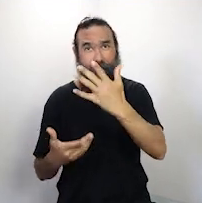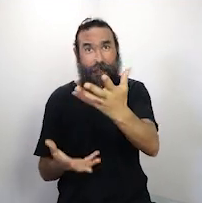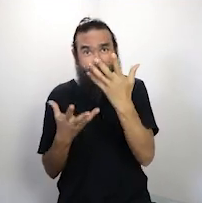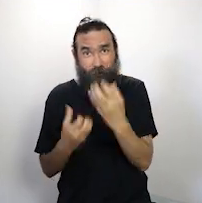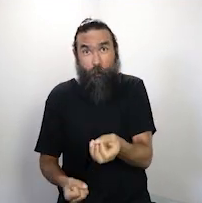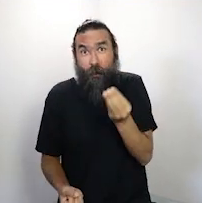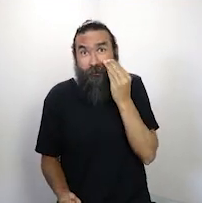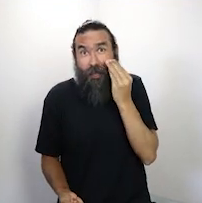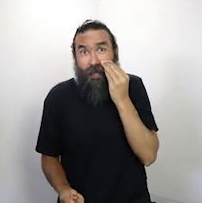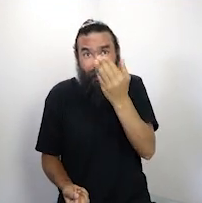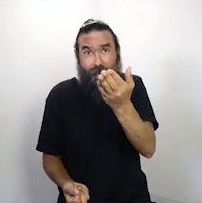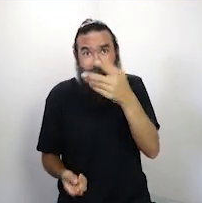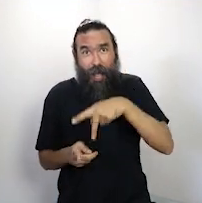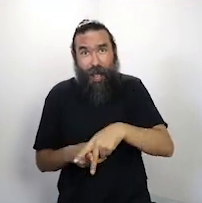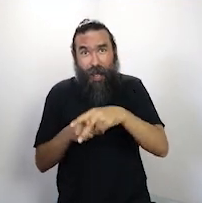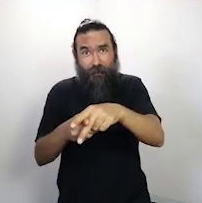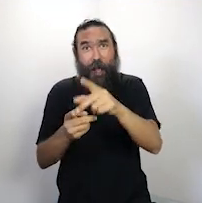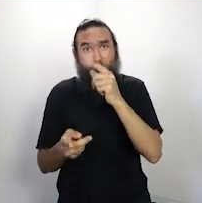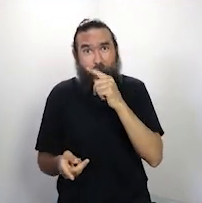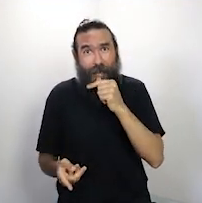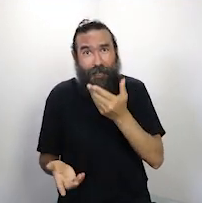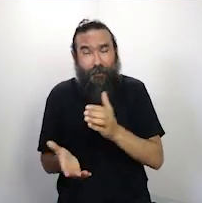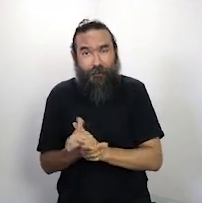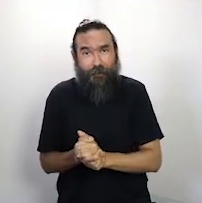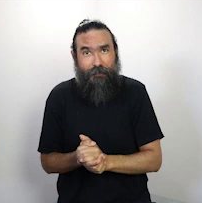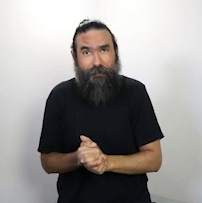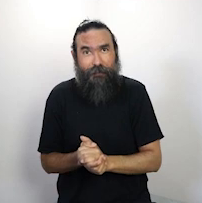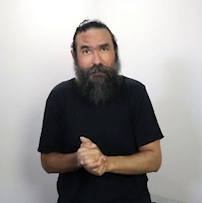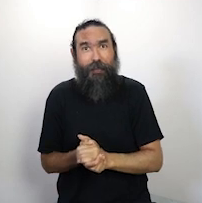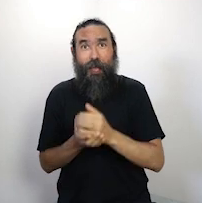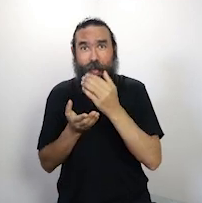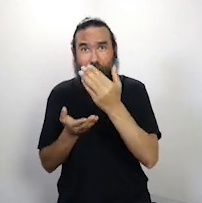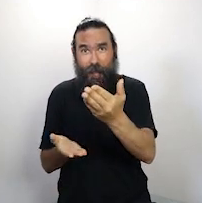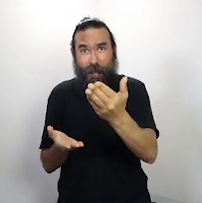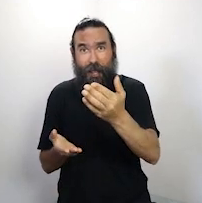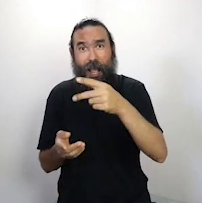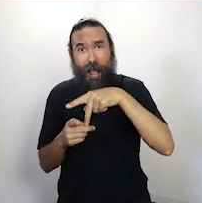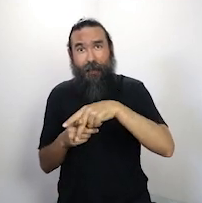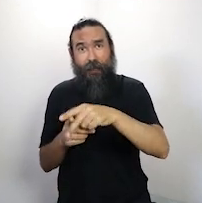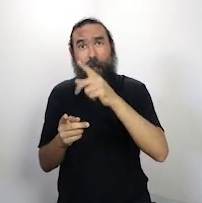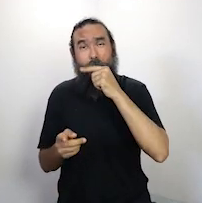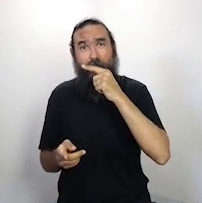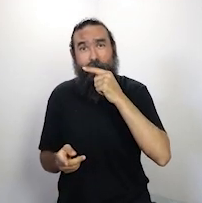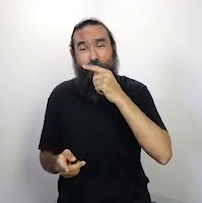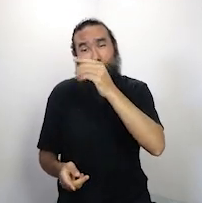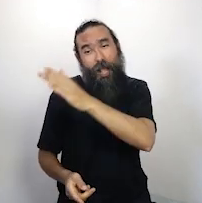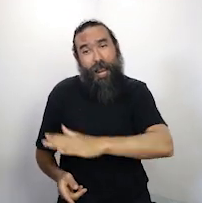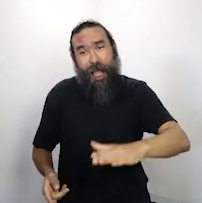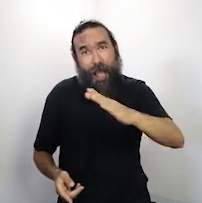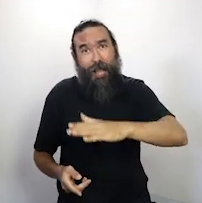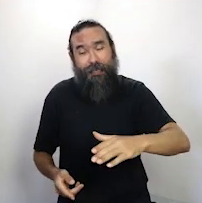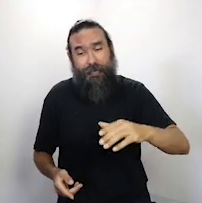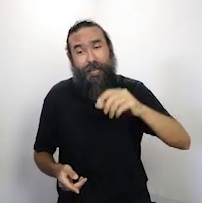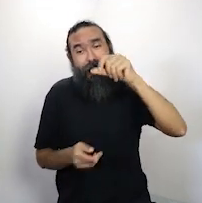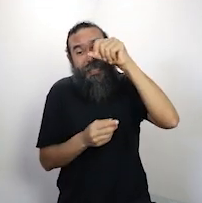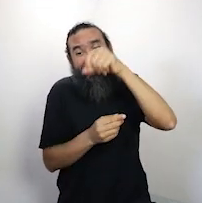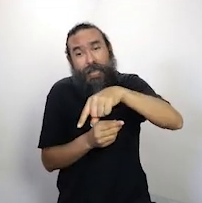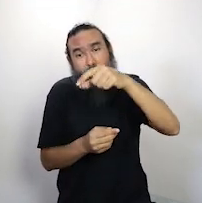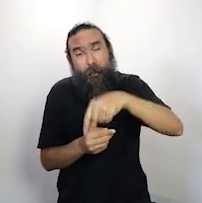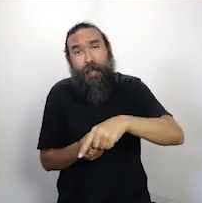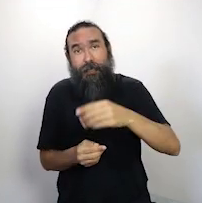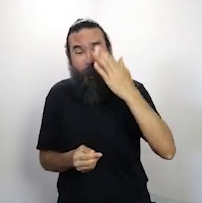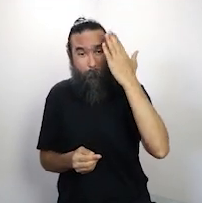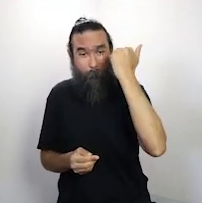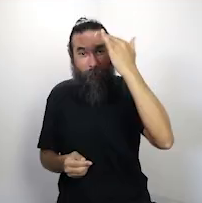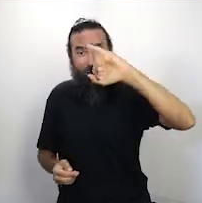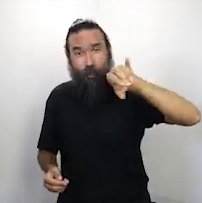Vamos lá ver os personagens do Cavalo Marinho? Vamos sim. Então, com vocês... Cavalo Marinho Infantil, Sementes do Mestre João